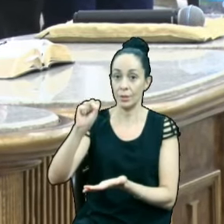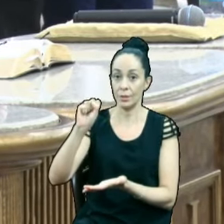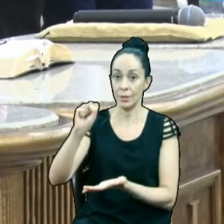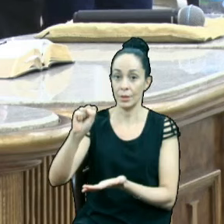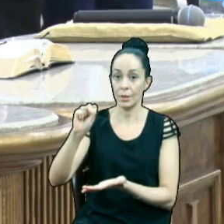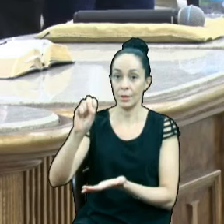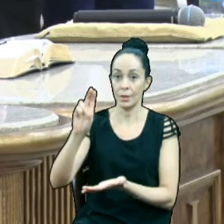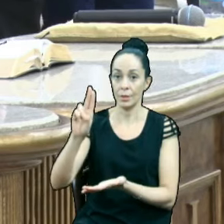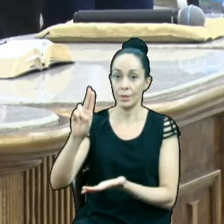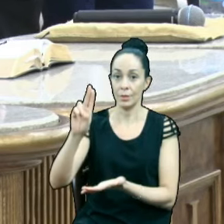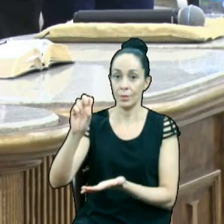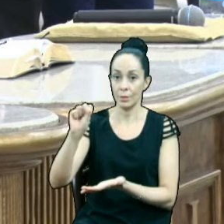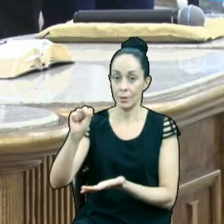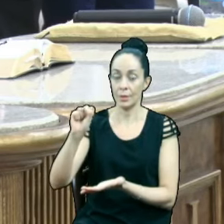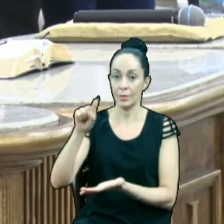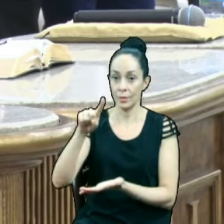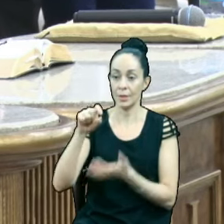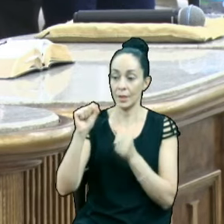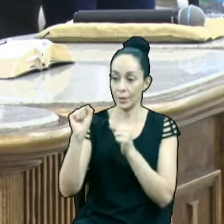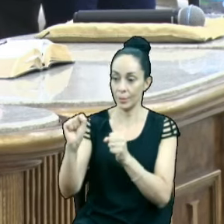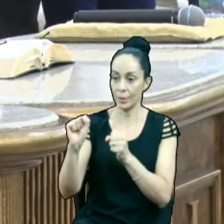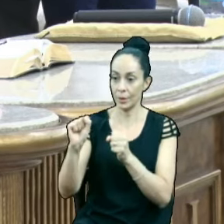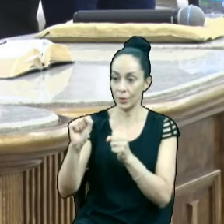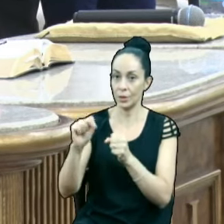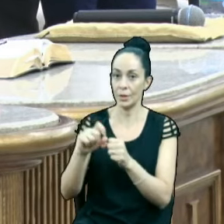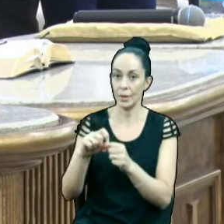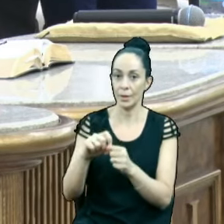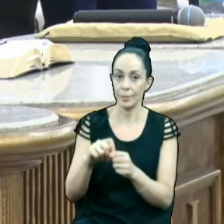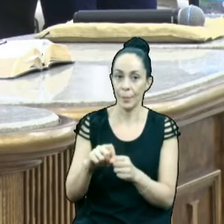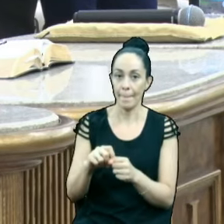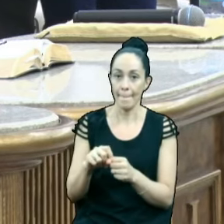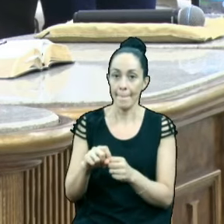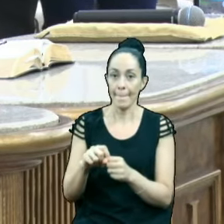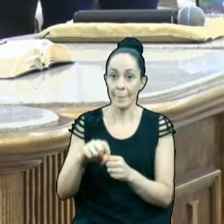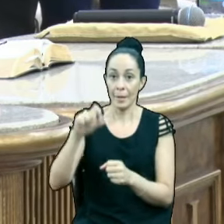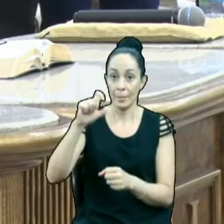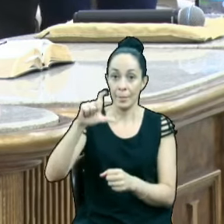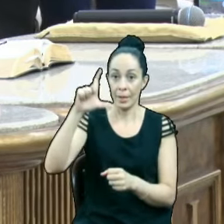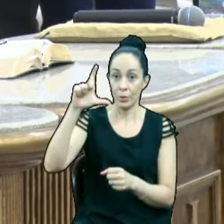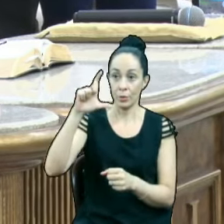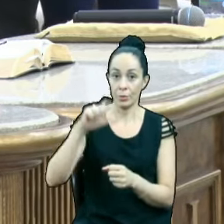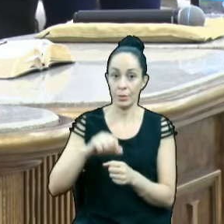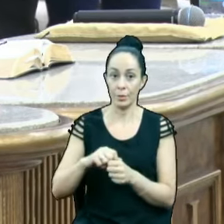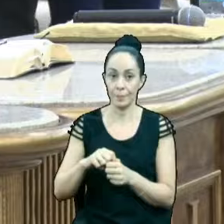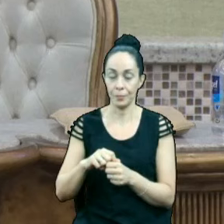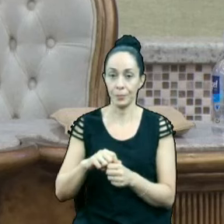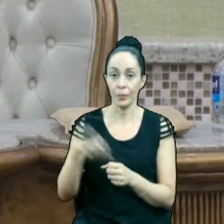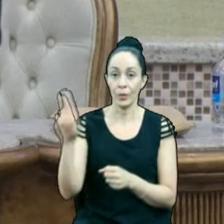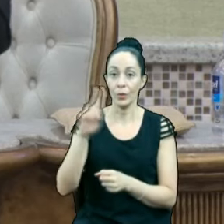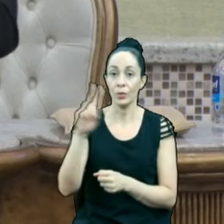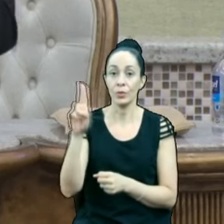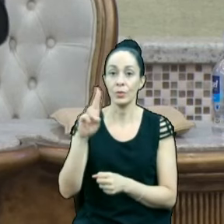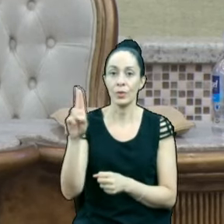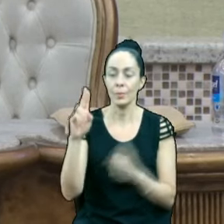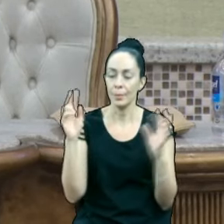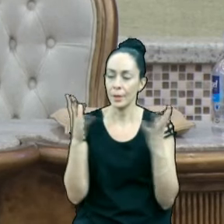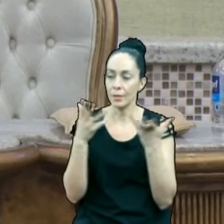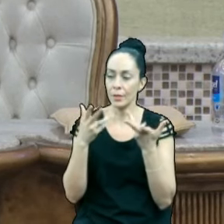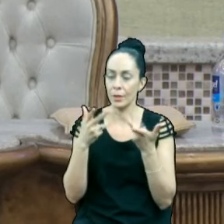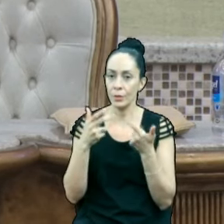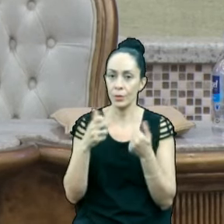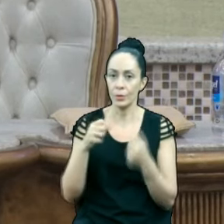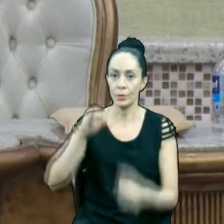nome no maiúsculo nome Jesus não minúsculo que o seu nome é maiúsculo mesmo